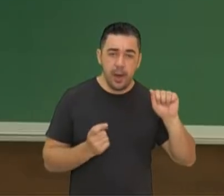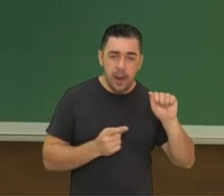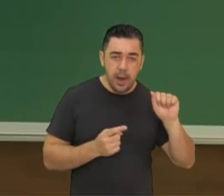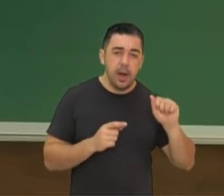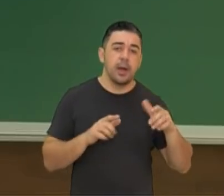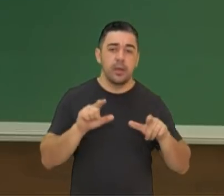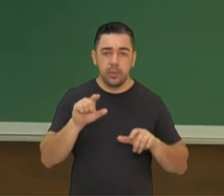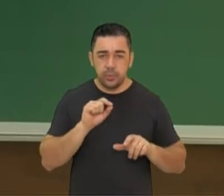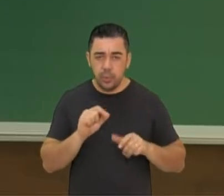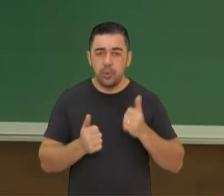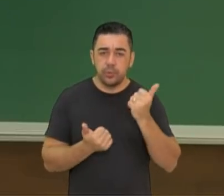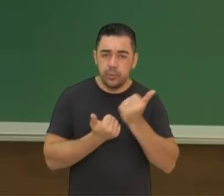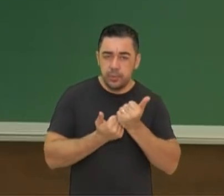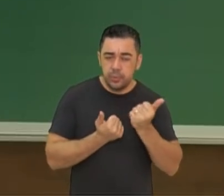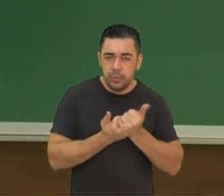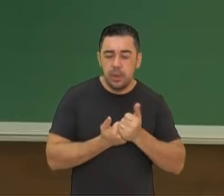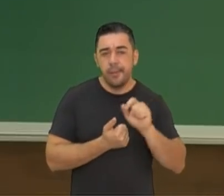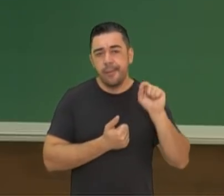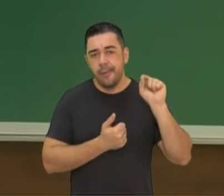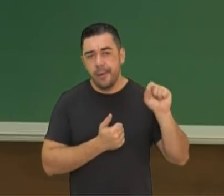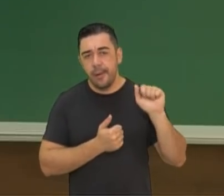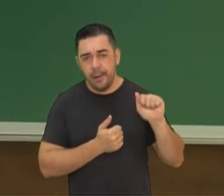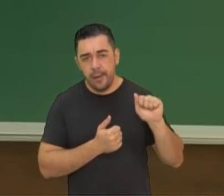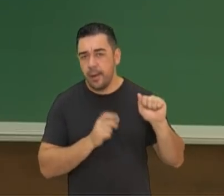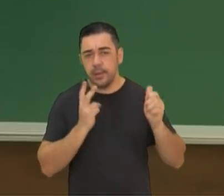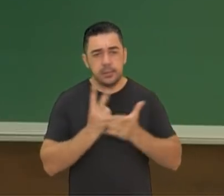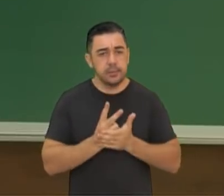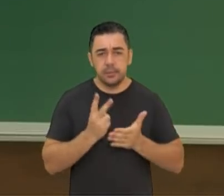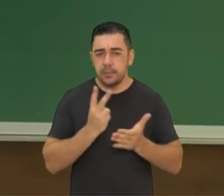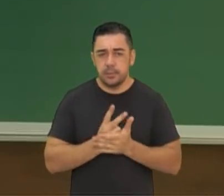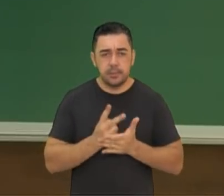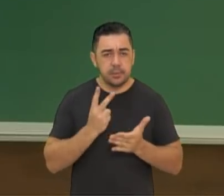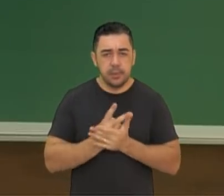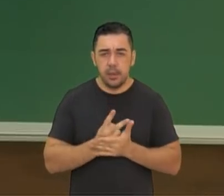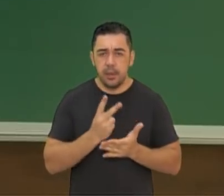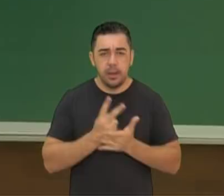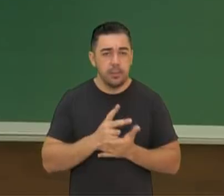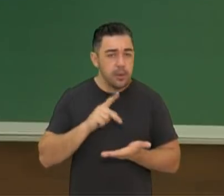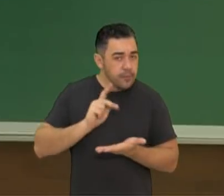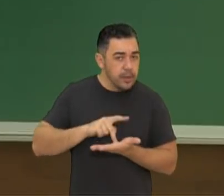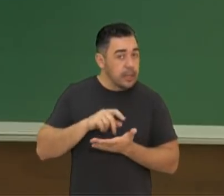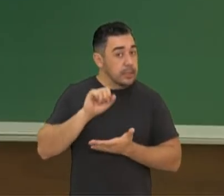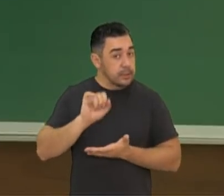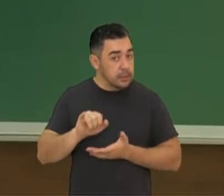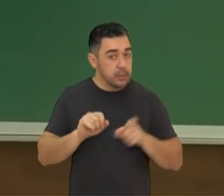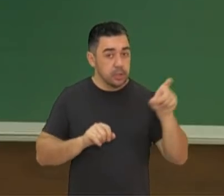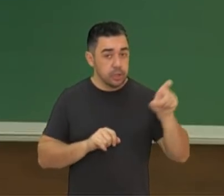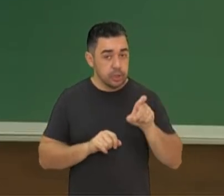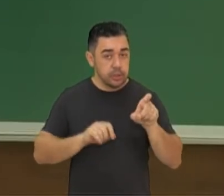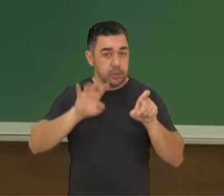para substituir no a e essa sentença sempre vai ser verdadeira, se o x for 4.